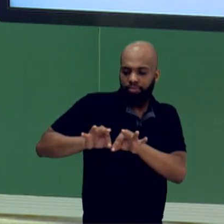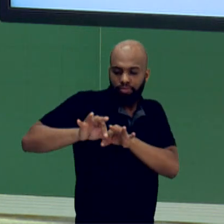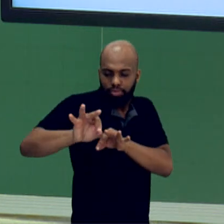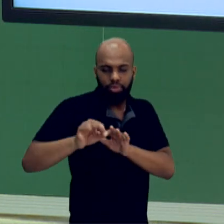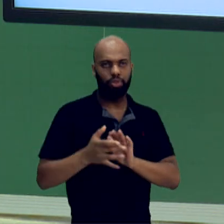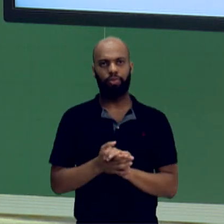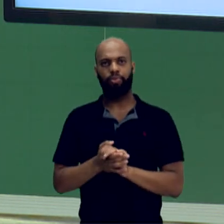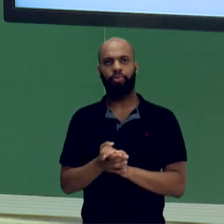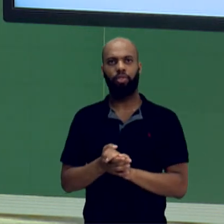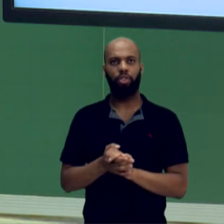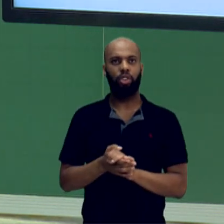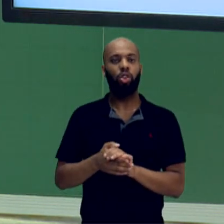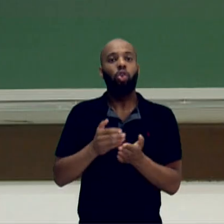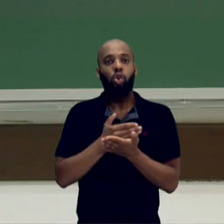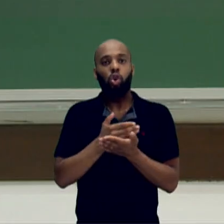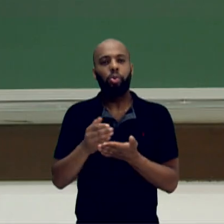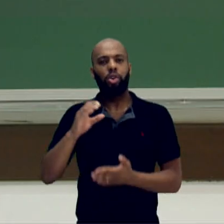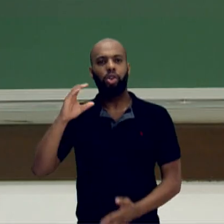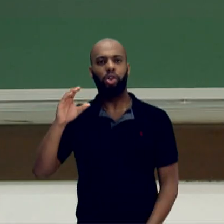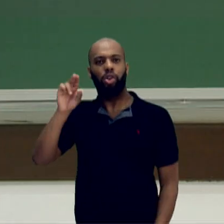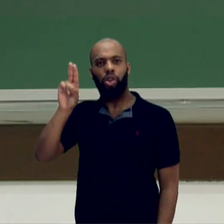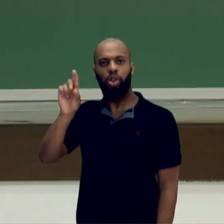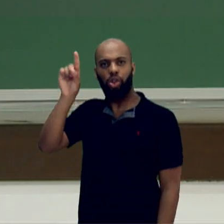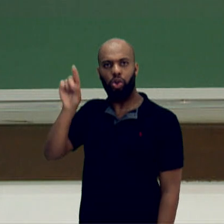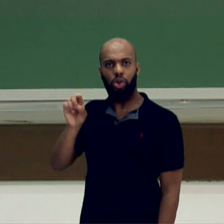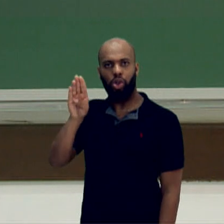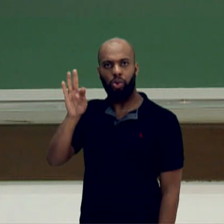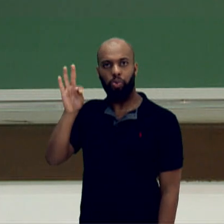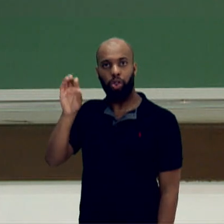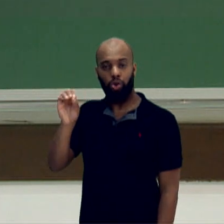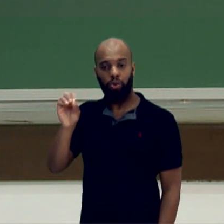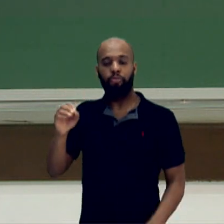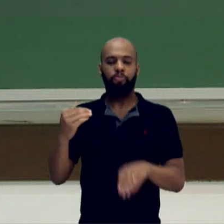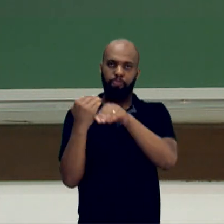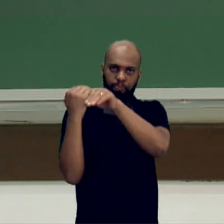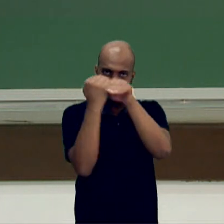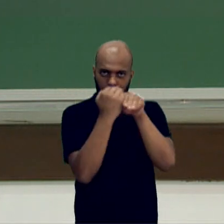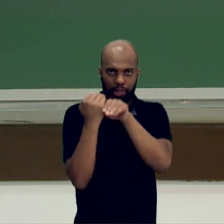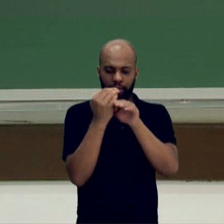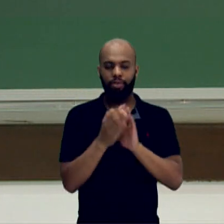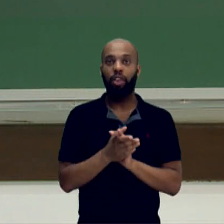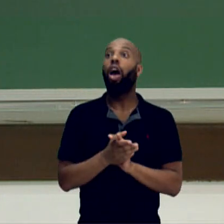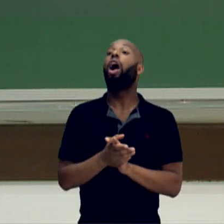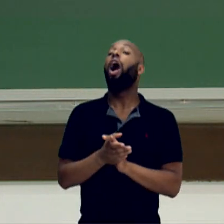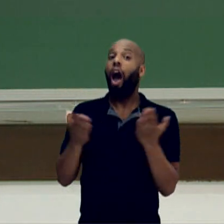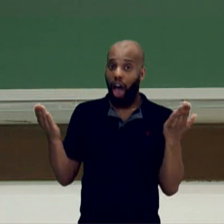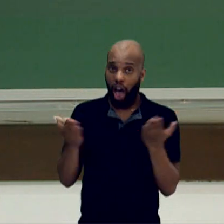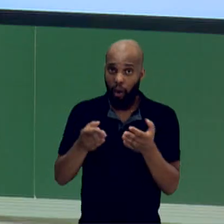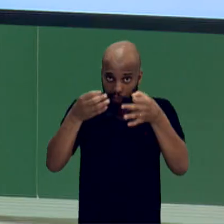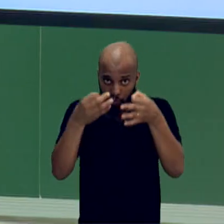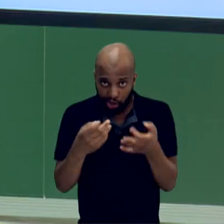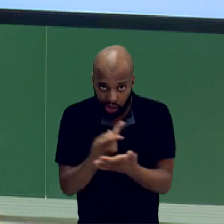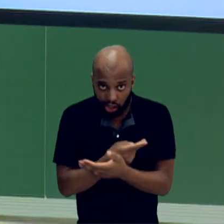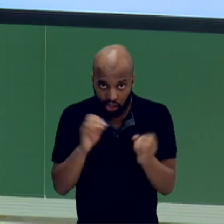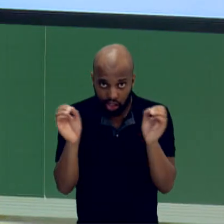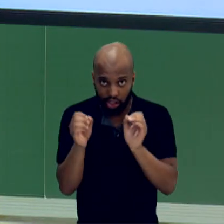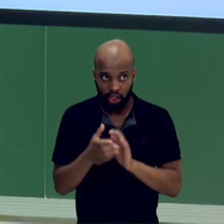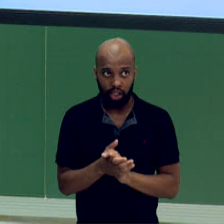outro? Não, não é verdade? O meu pé não é do mesmo tamanho do outro, né? Então, dava